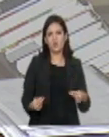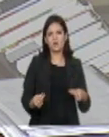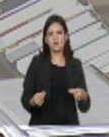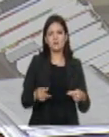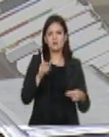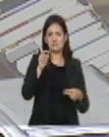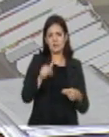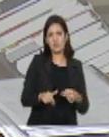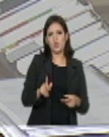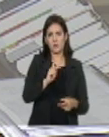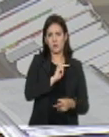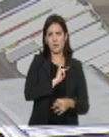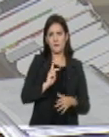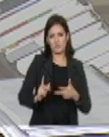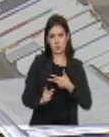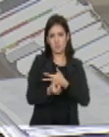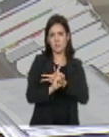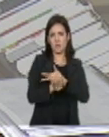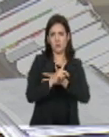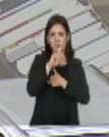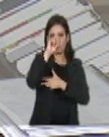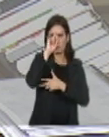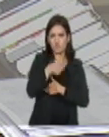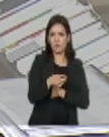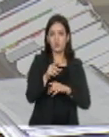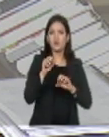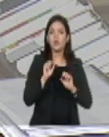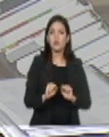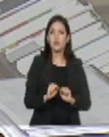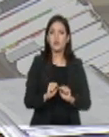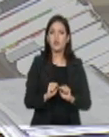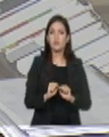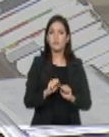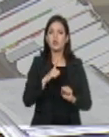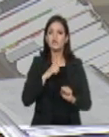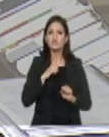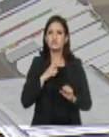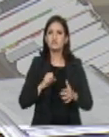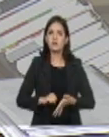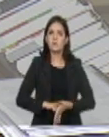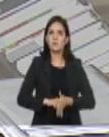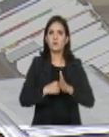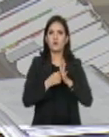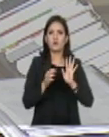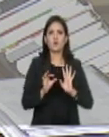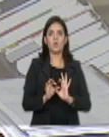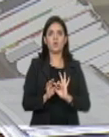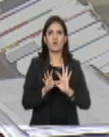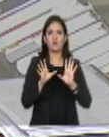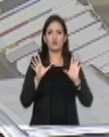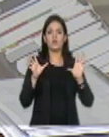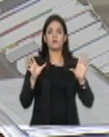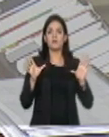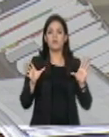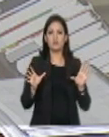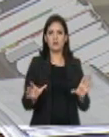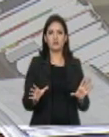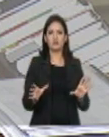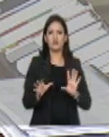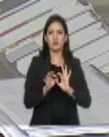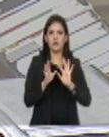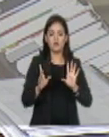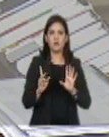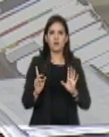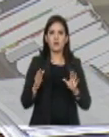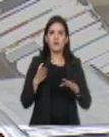que eventualmente pudessem cercear o livre funcionamento desta Suprema Corte. De maneira que quero